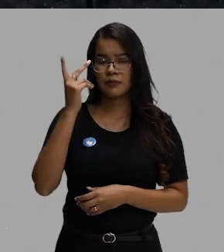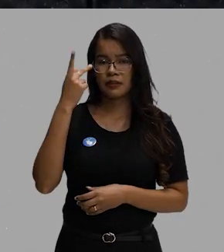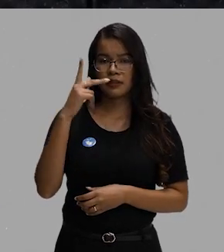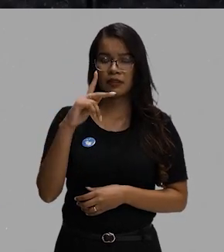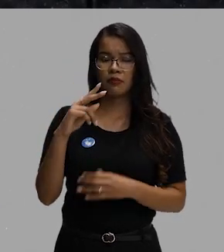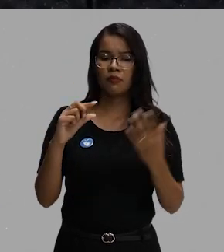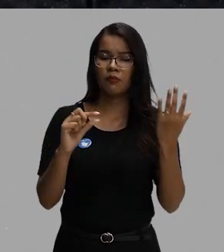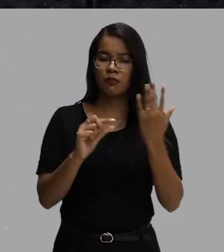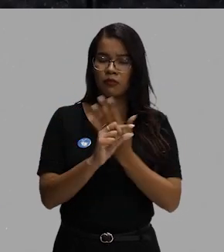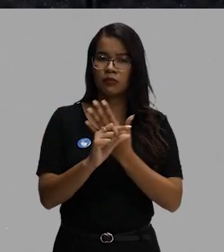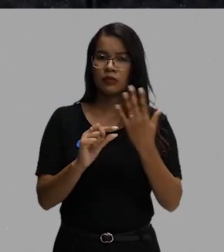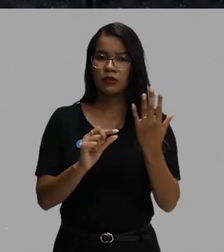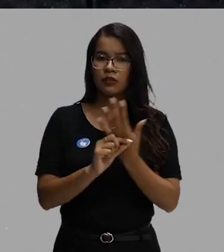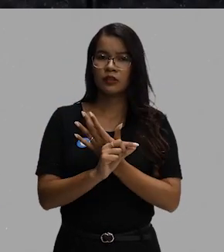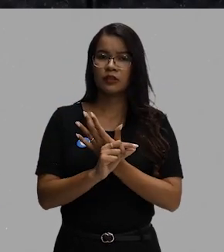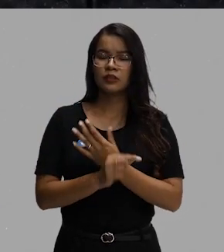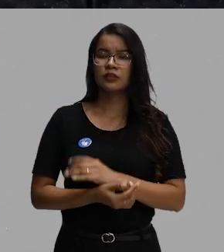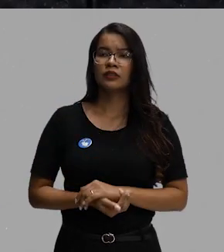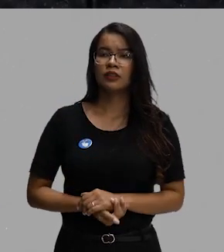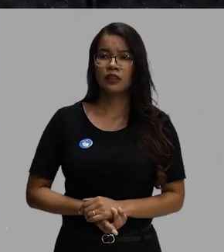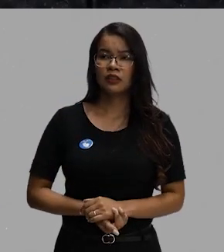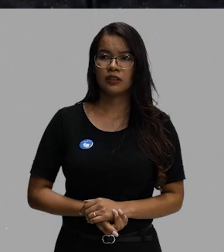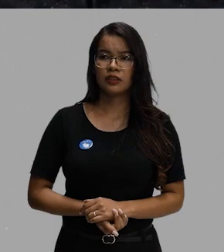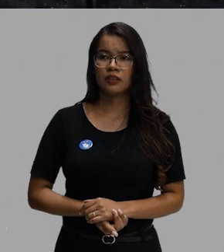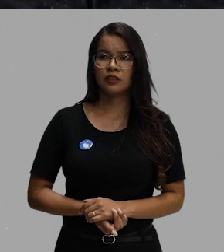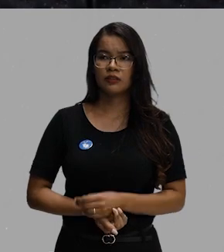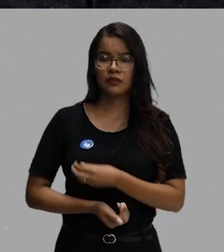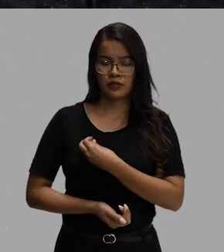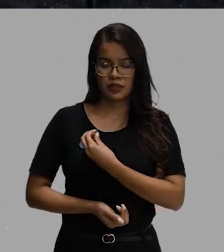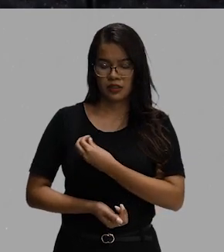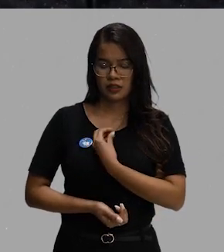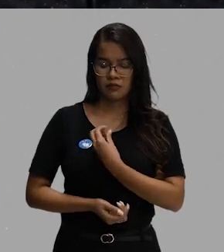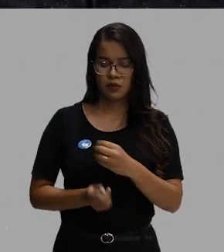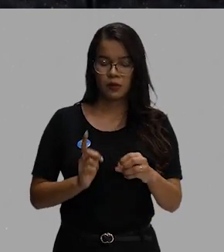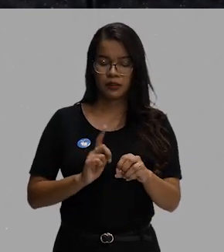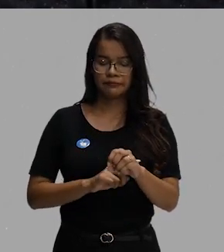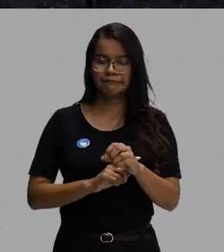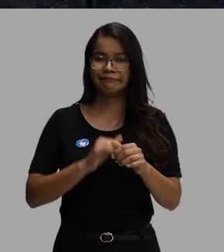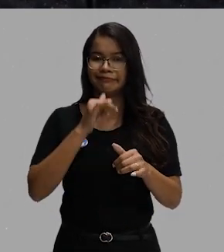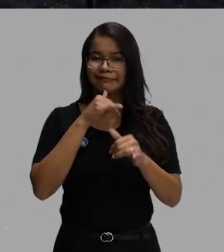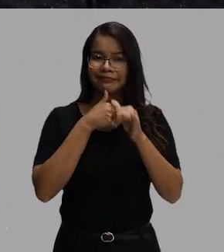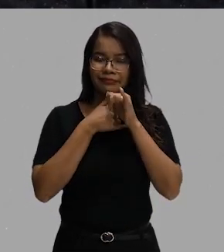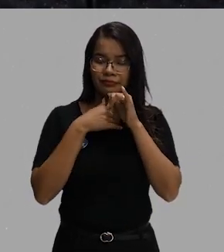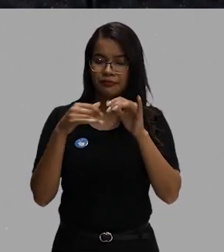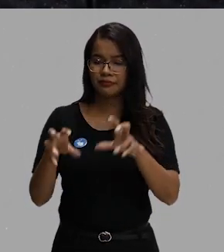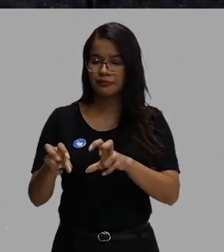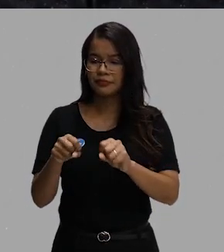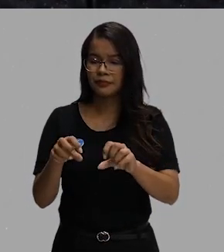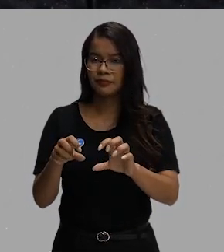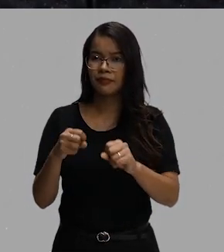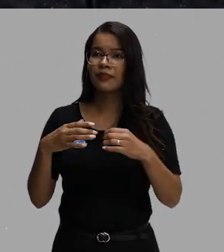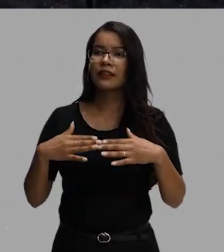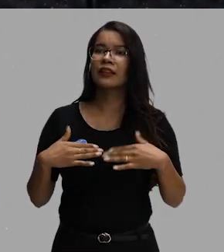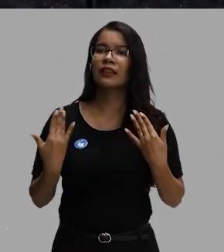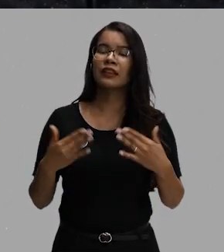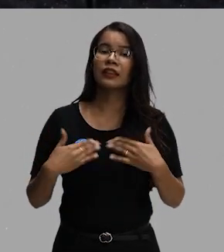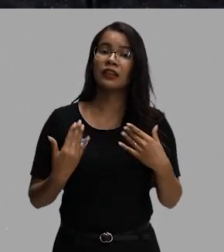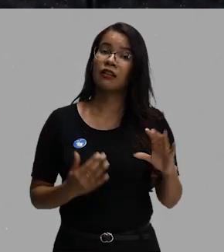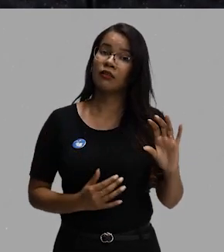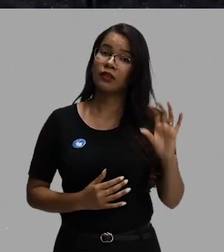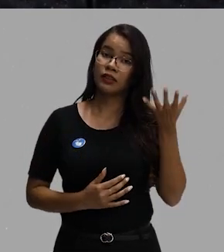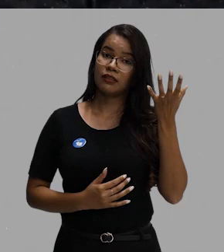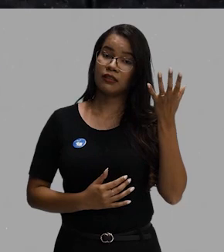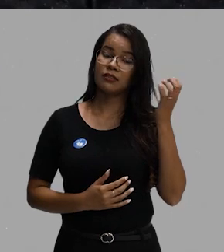revivessem é, esse momento de tristeza buscando suas alegrias.